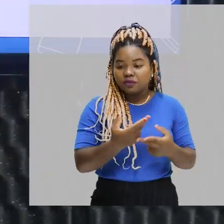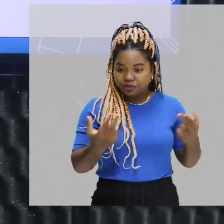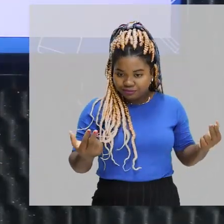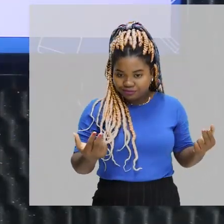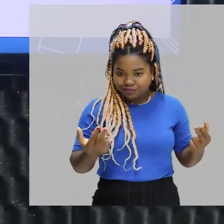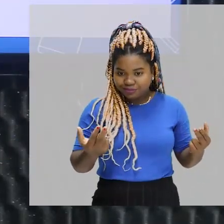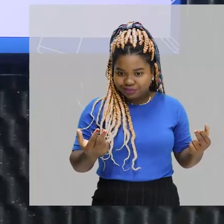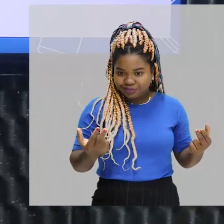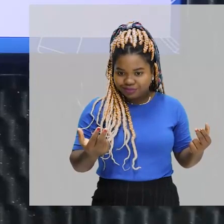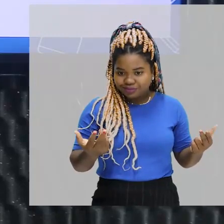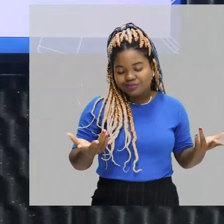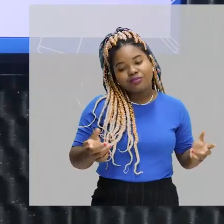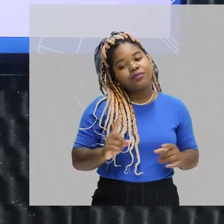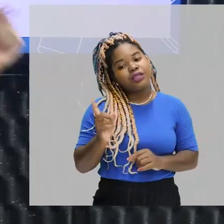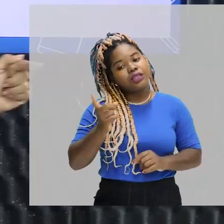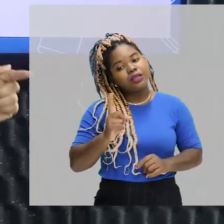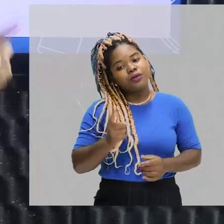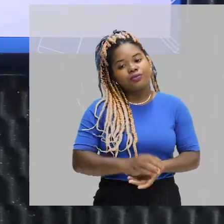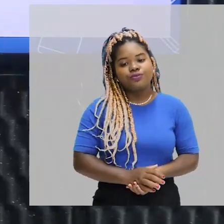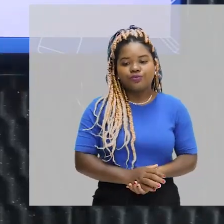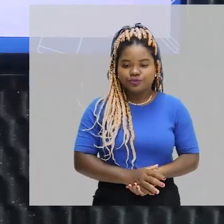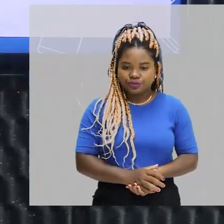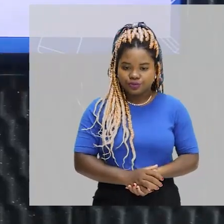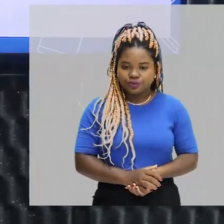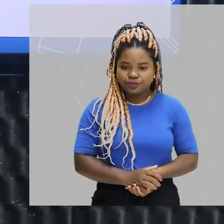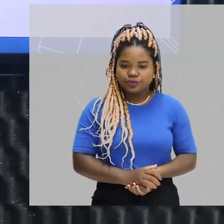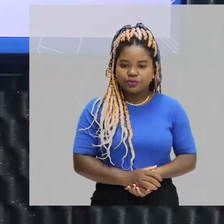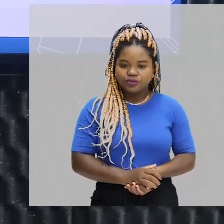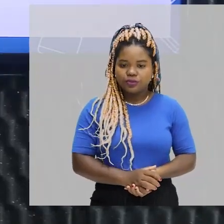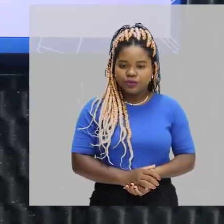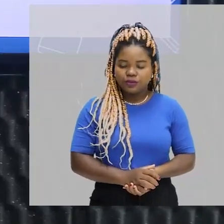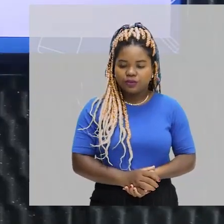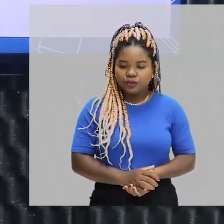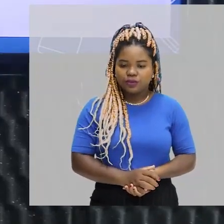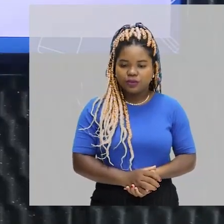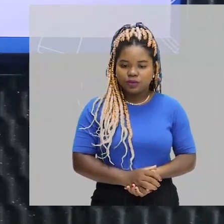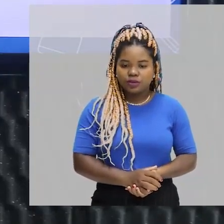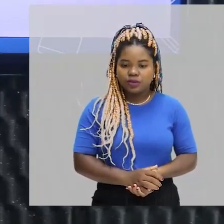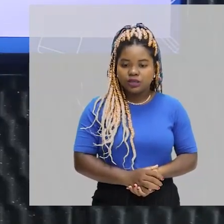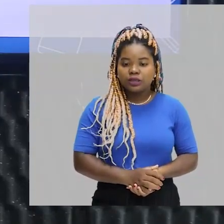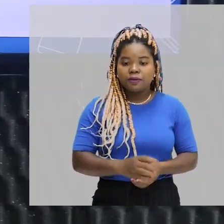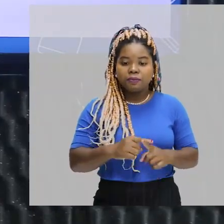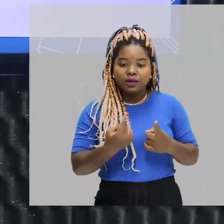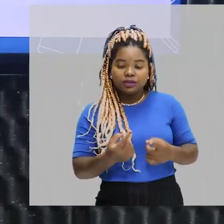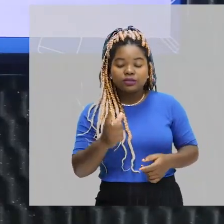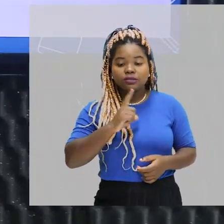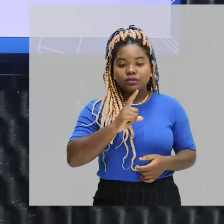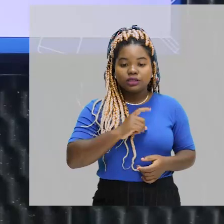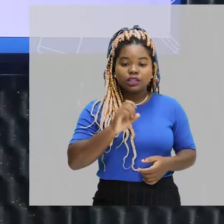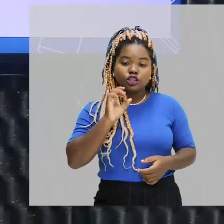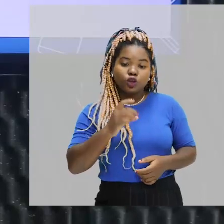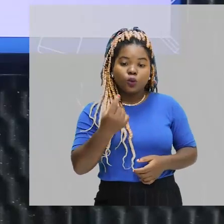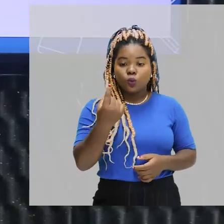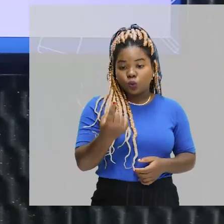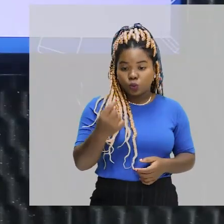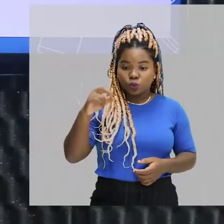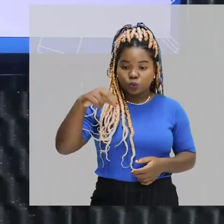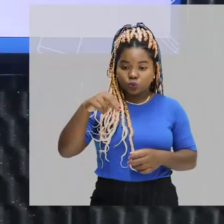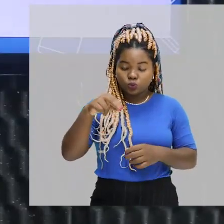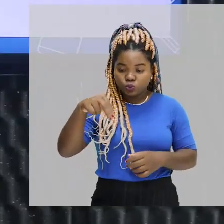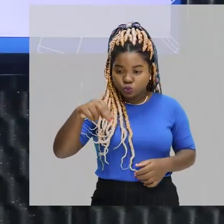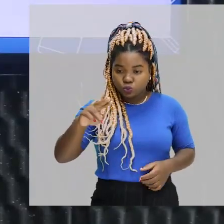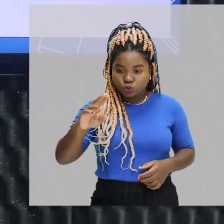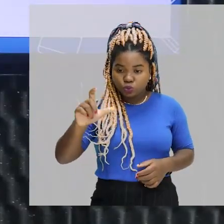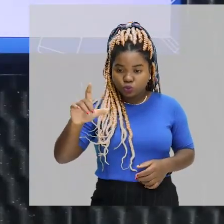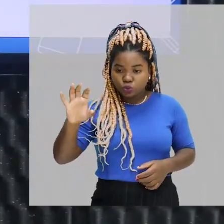avião, ou 2 helicópteros e 2 aviões, aí seria composto, porque nós temos 2 núcleos, tá? 2 nomes ali dentro de